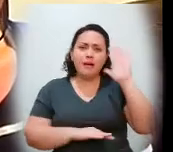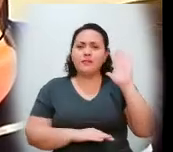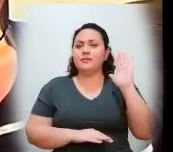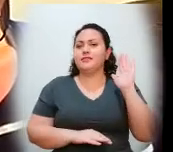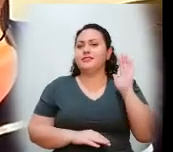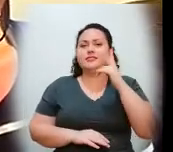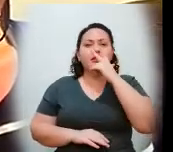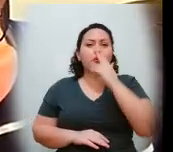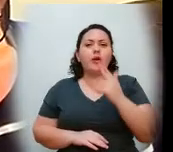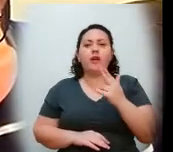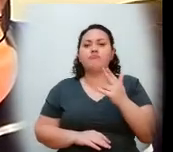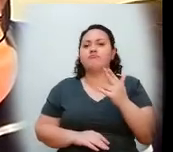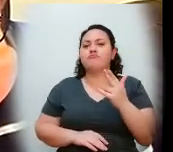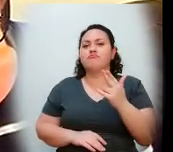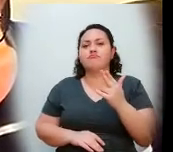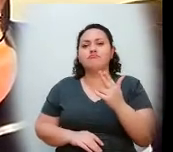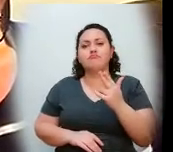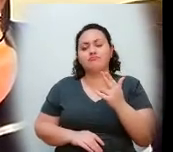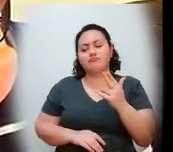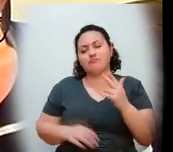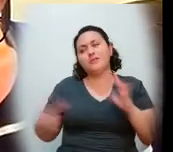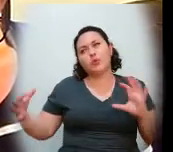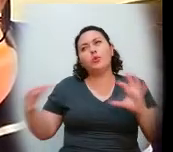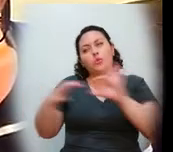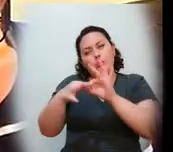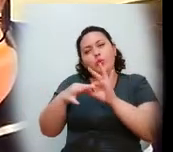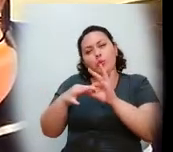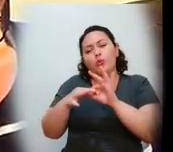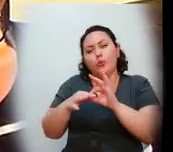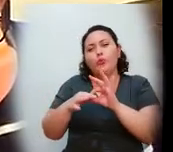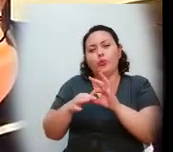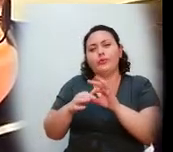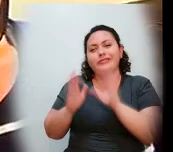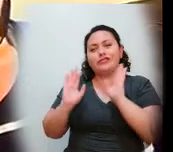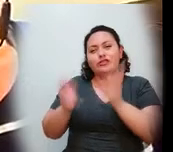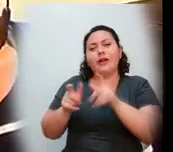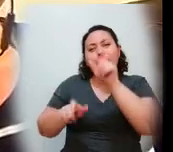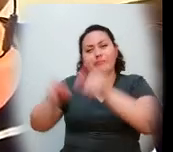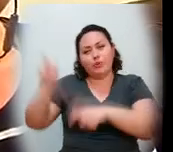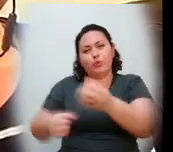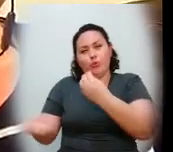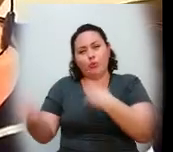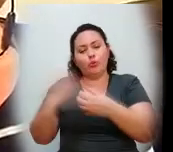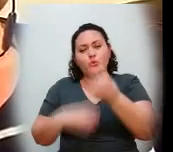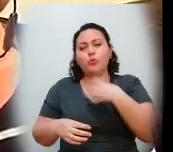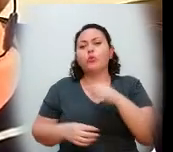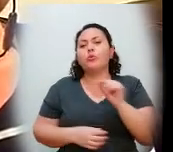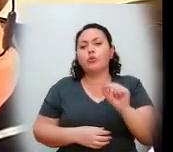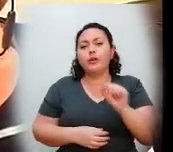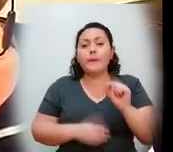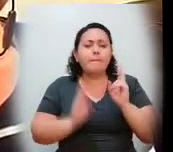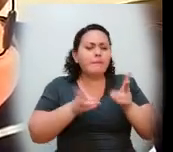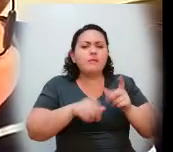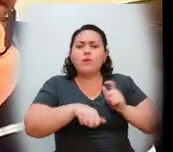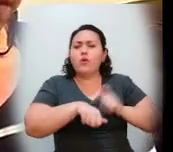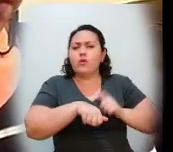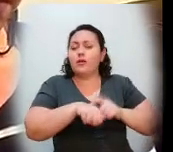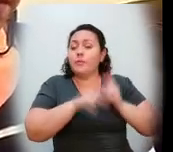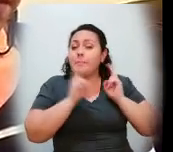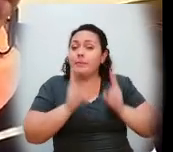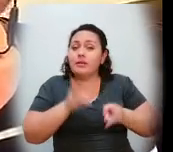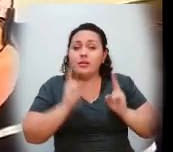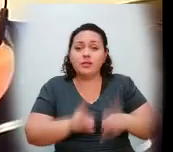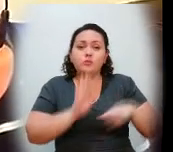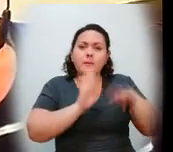manter, e aí eu acho que entra muito no que algumas pessoas trouxeram, um mesmo, né, horário